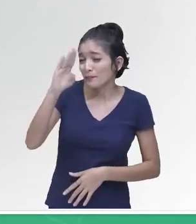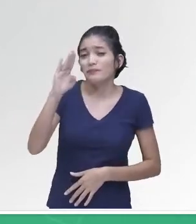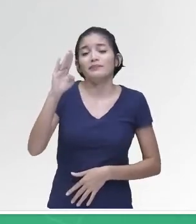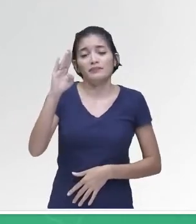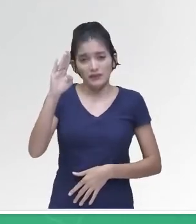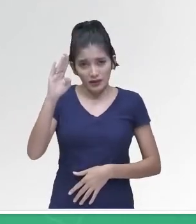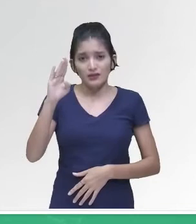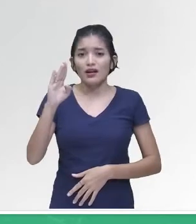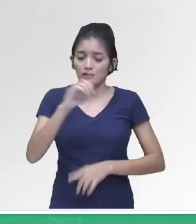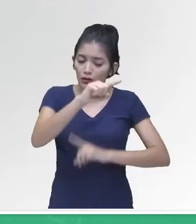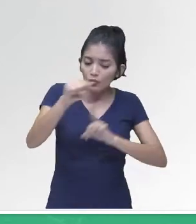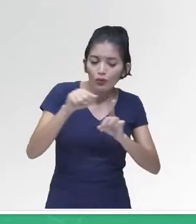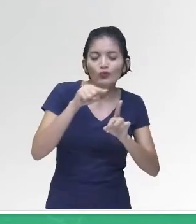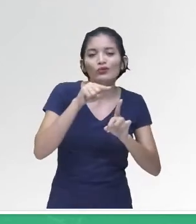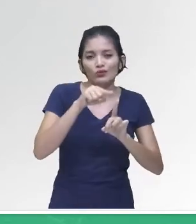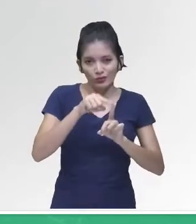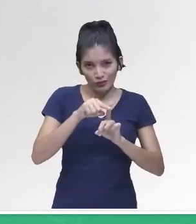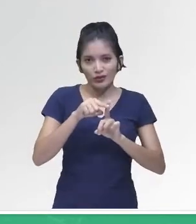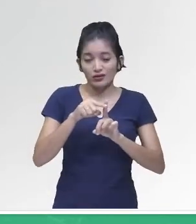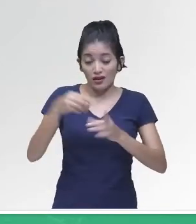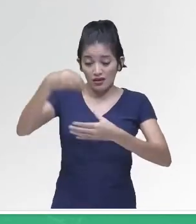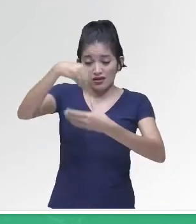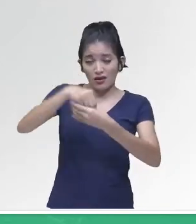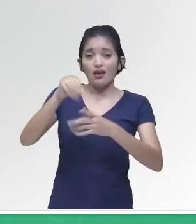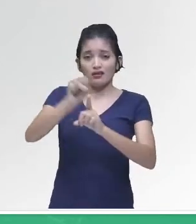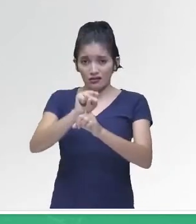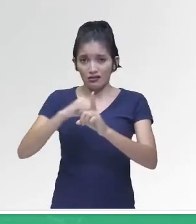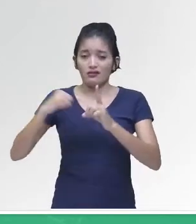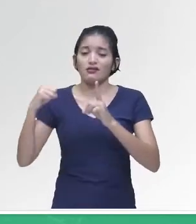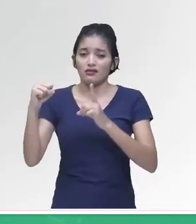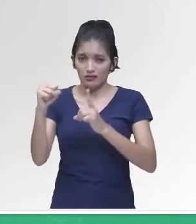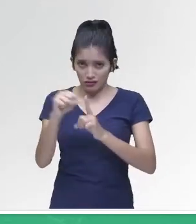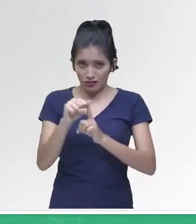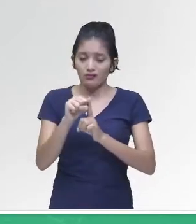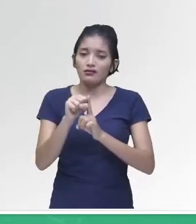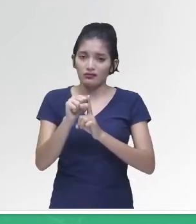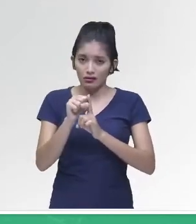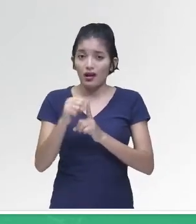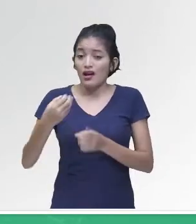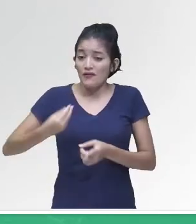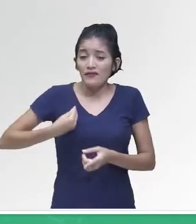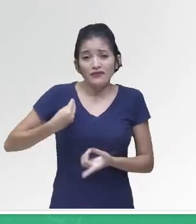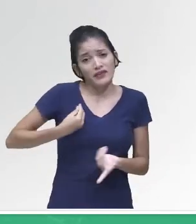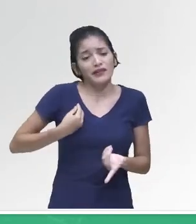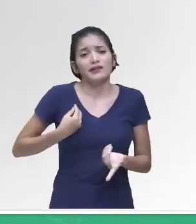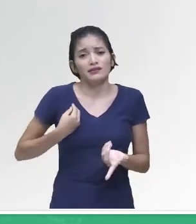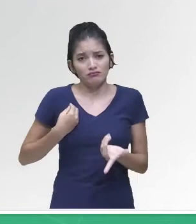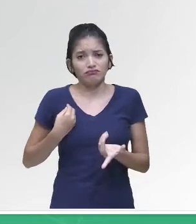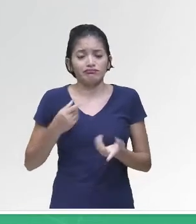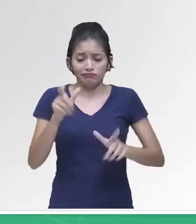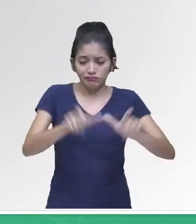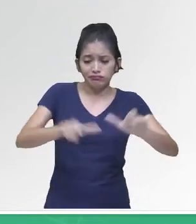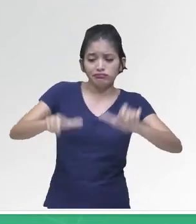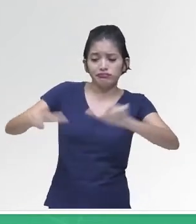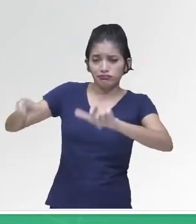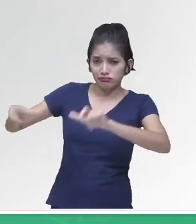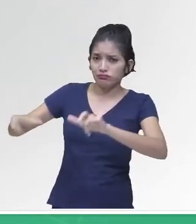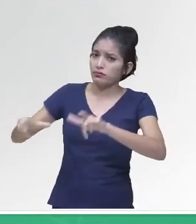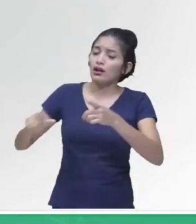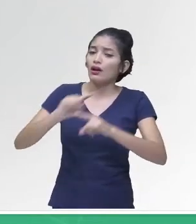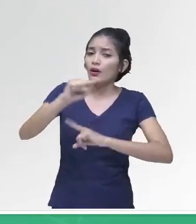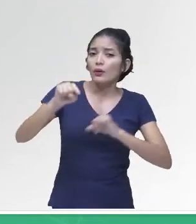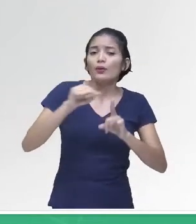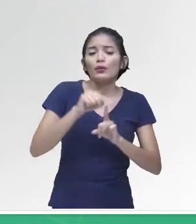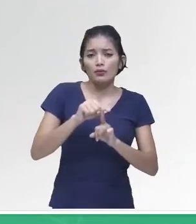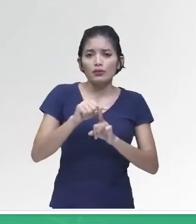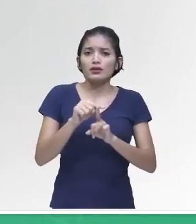tem uma função na sociedade, uma função na vida em sociedade das pessoas, uma função que